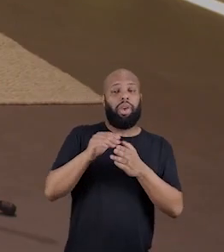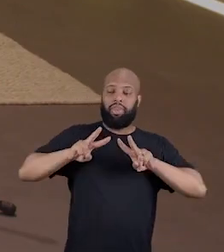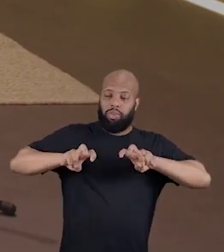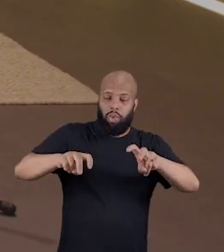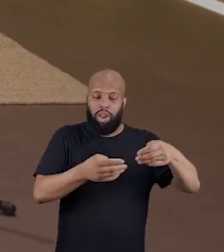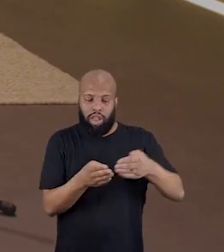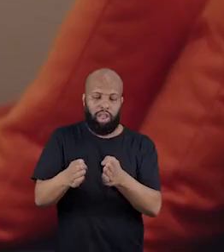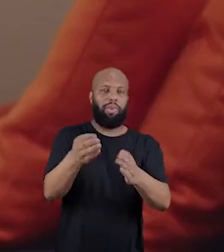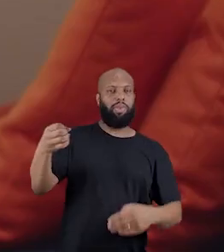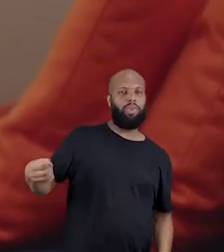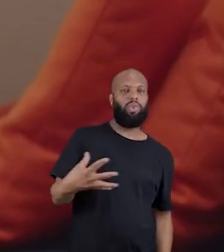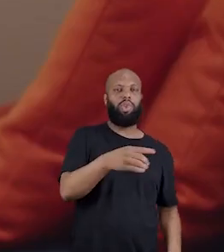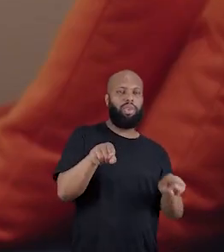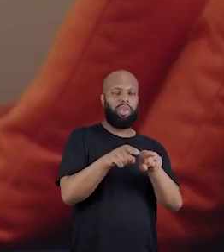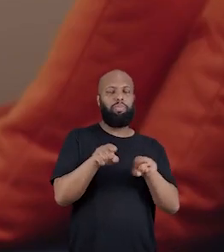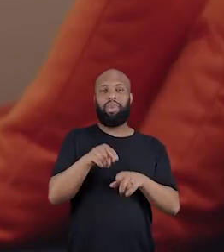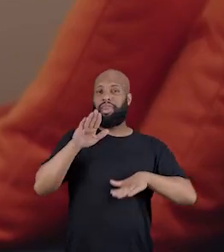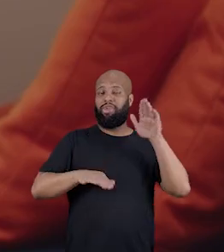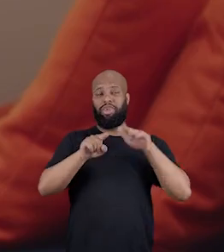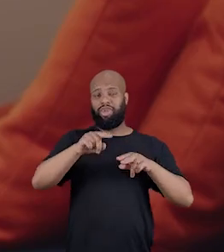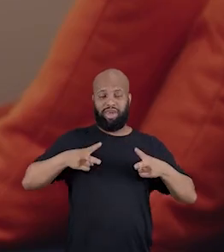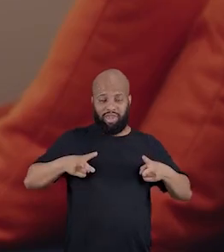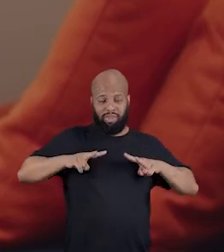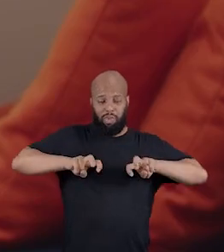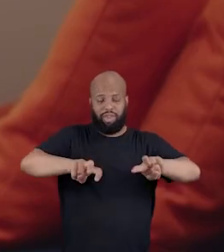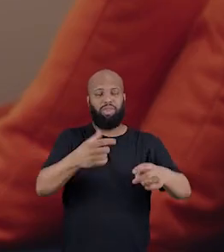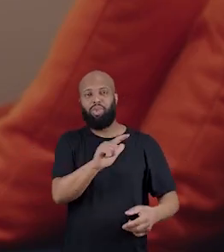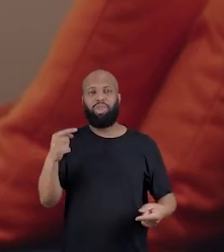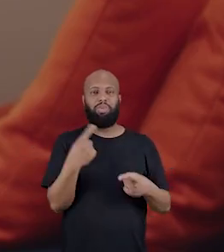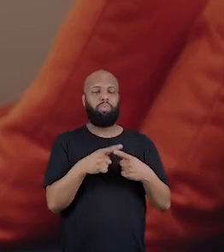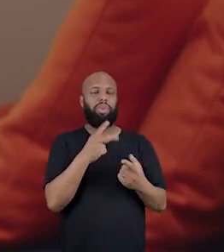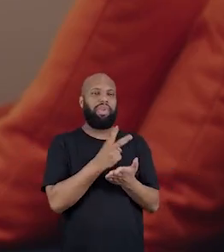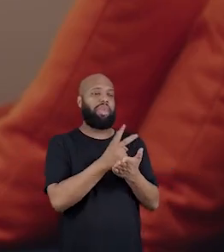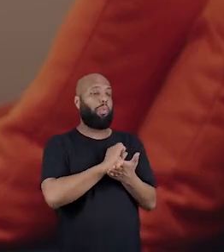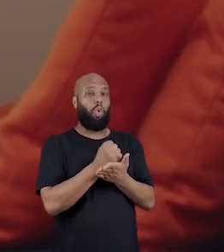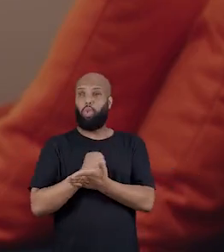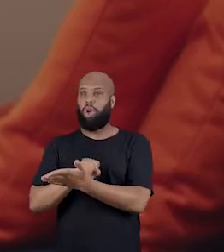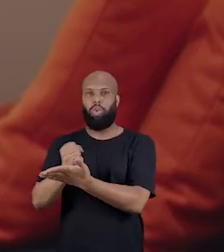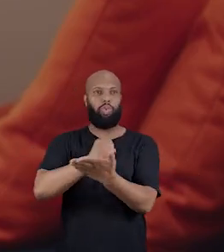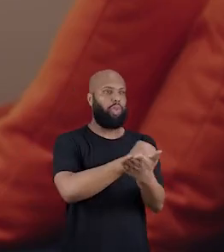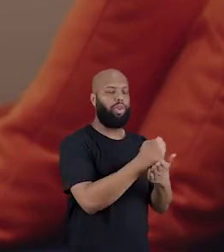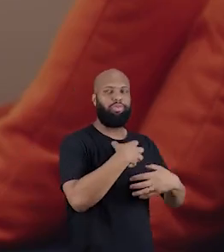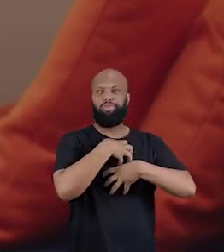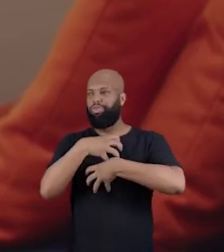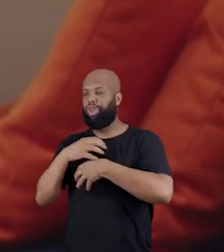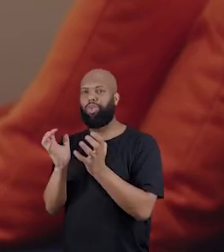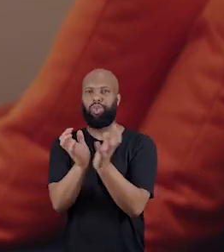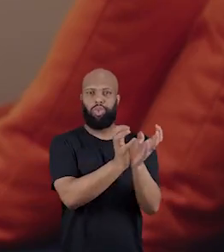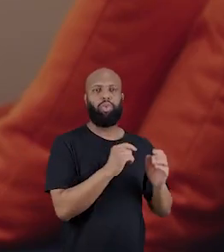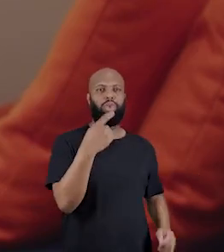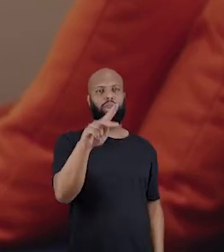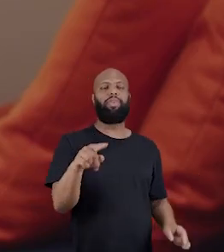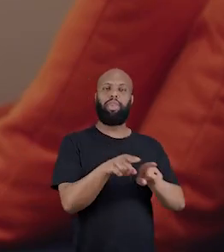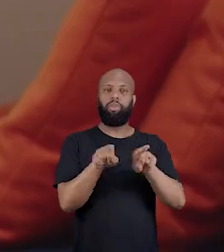assim, você começa a explorar caminhos novos que talvez você não estava explorando, porque o tempo todo você estava controlando a atividade que a sua equipe estava fazendo e o jeito que ela estava